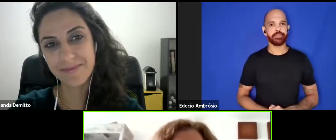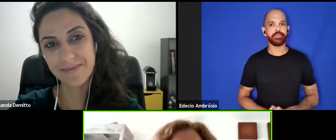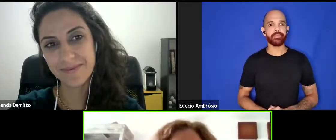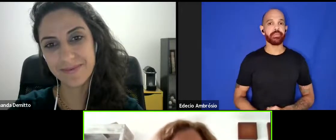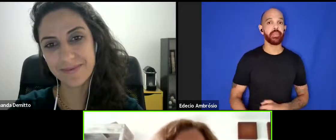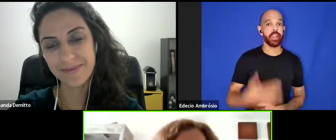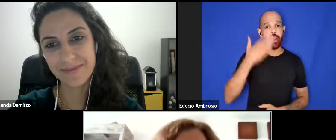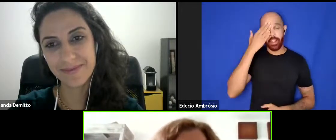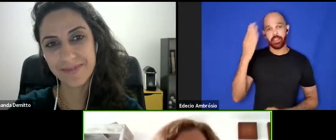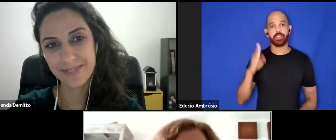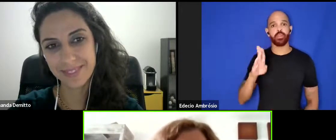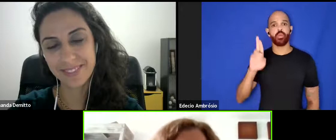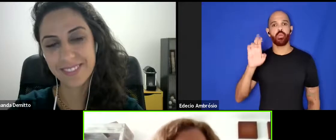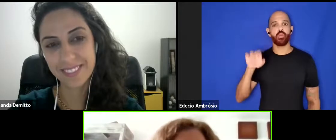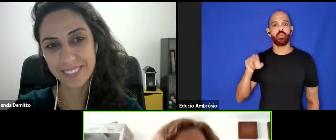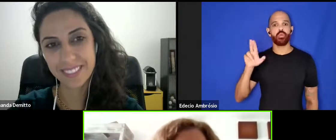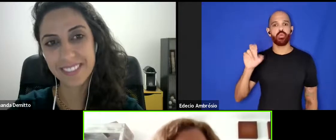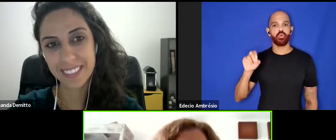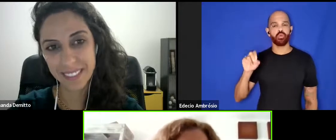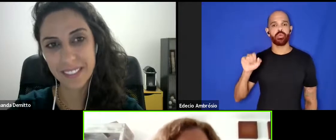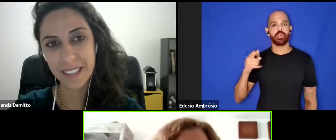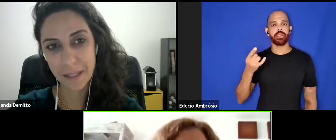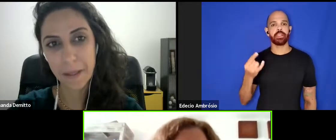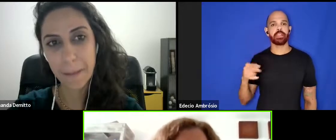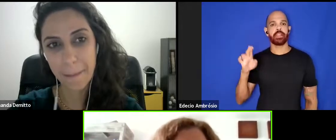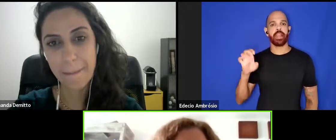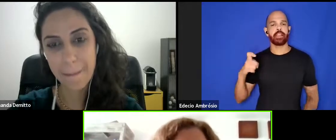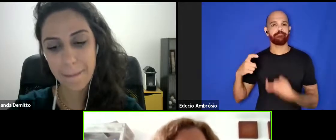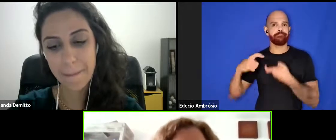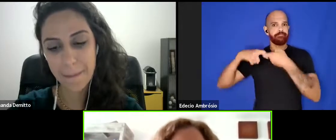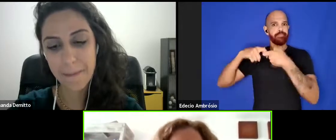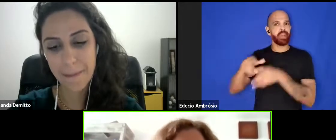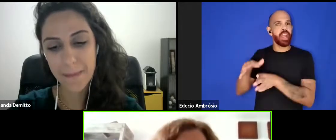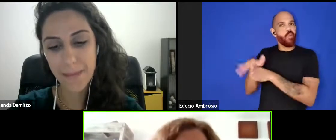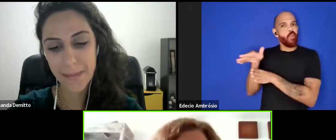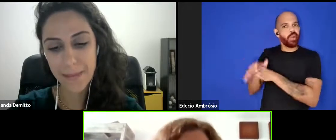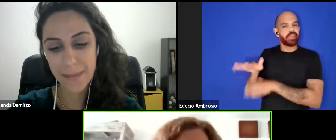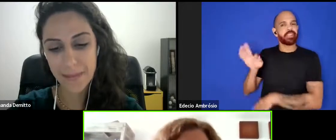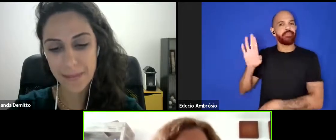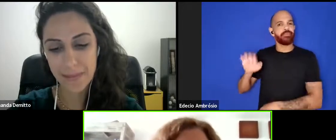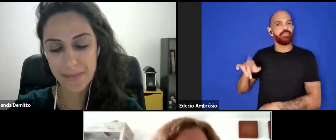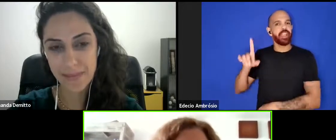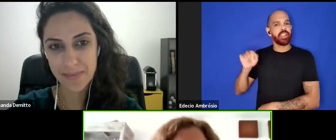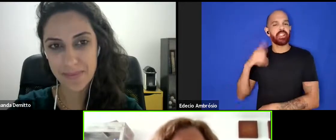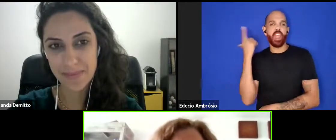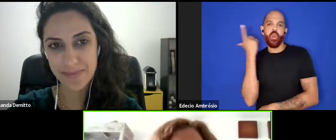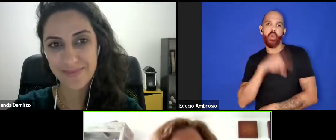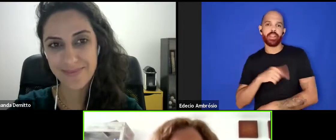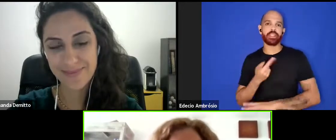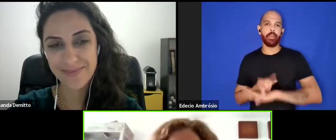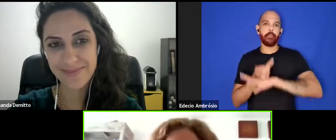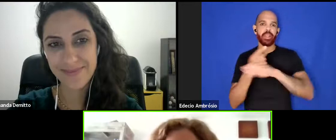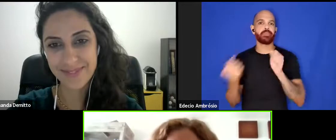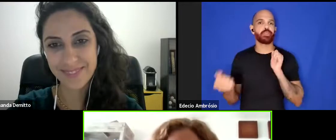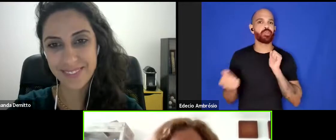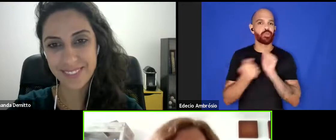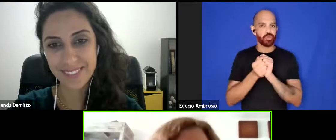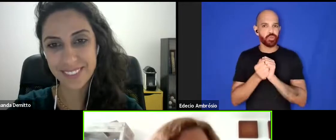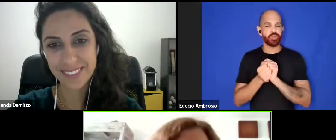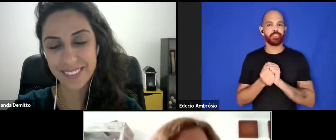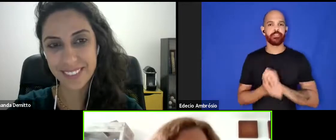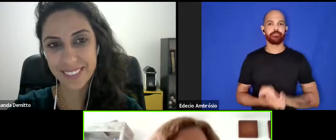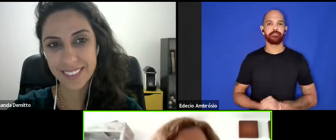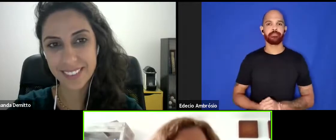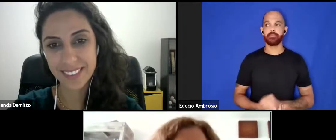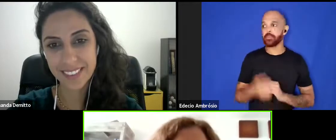Bruno Andrade, que fez essa parceria comigo para orientar a Fernanda e para a gente ganhar esse prêmio junto. E eu queria, se ainda a